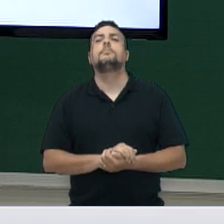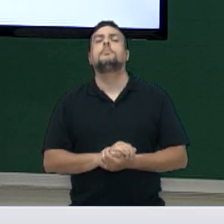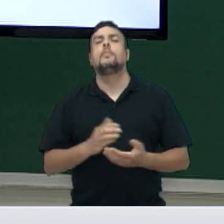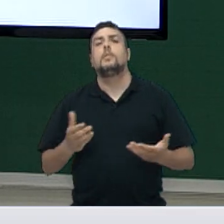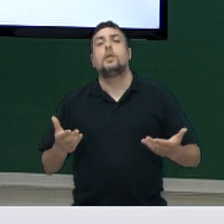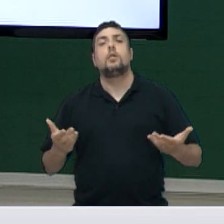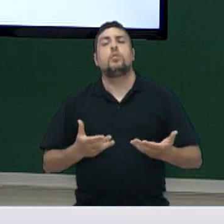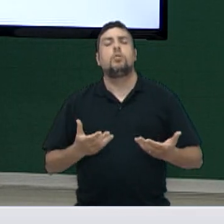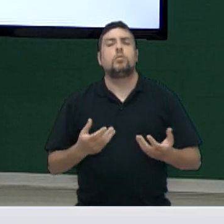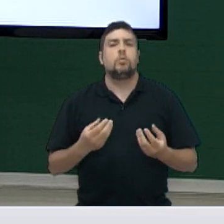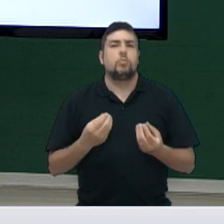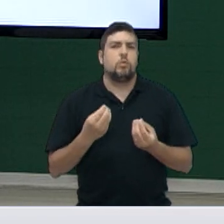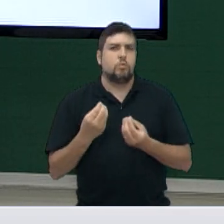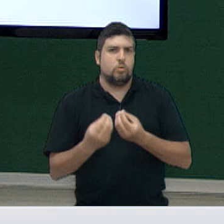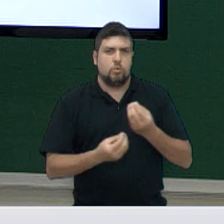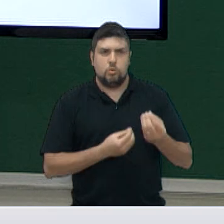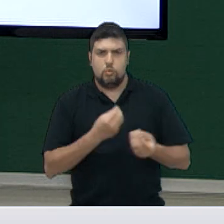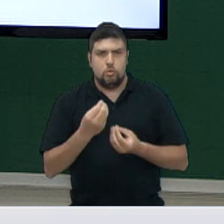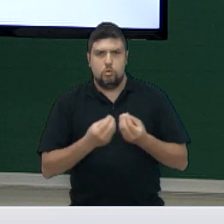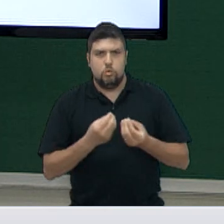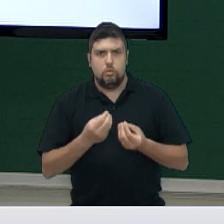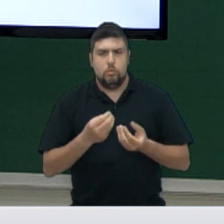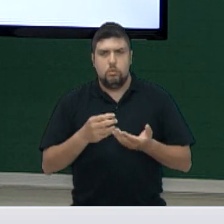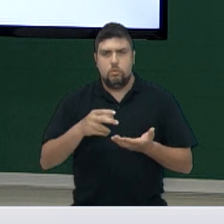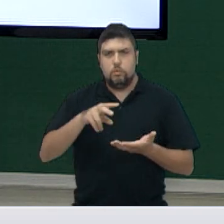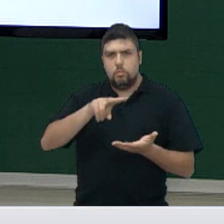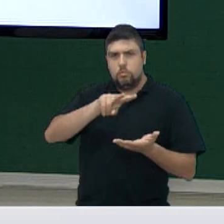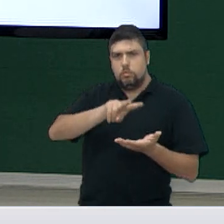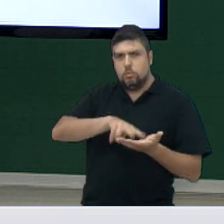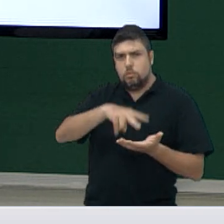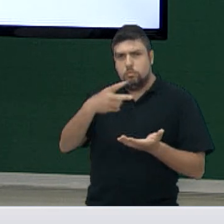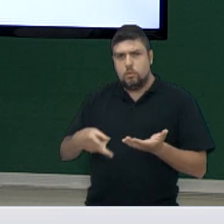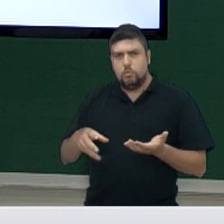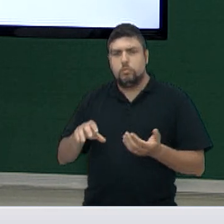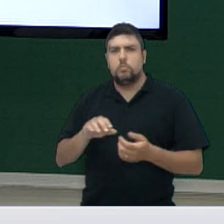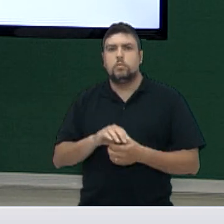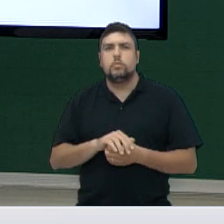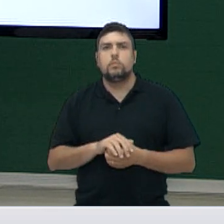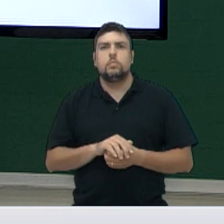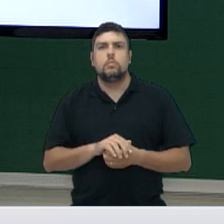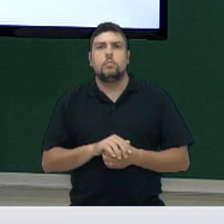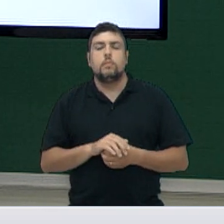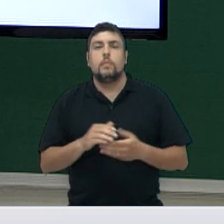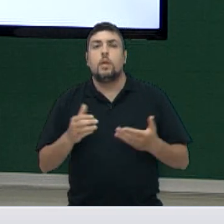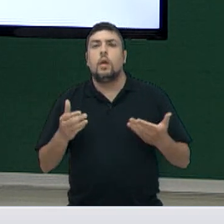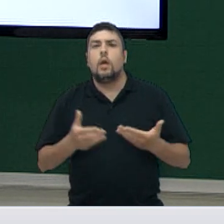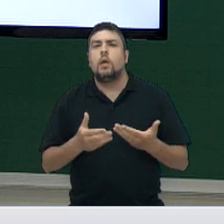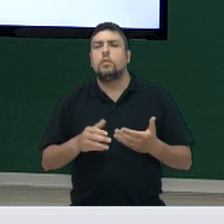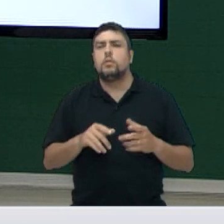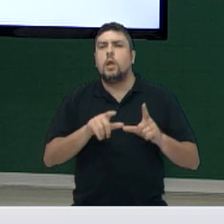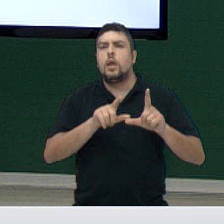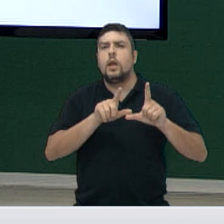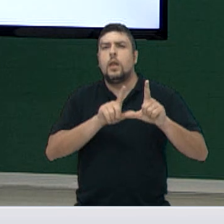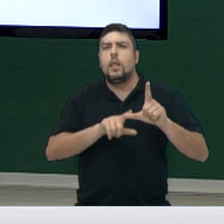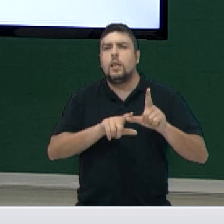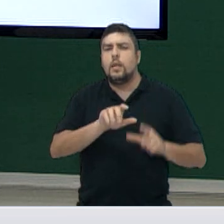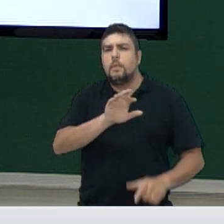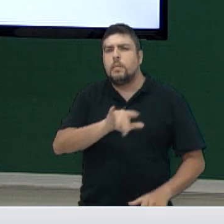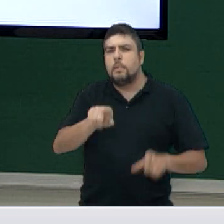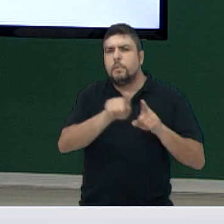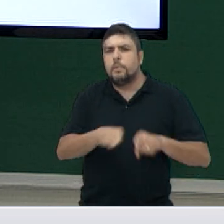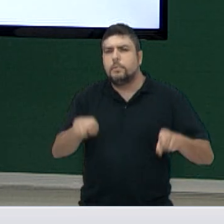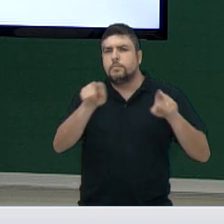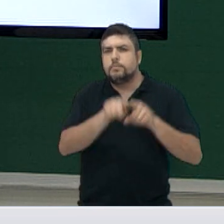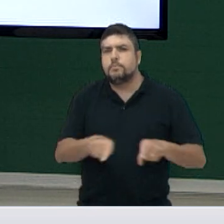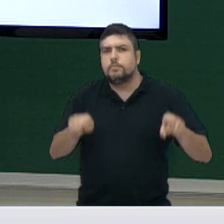vamos fazer a interpretação oral. A letrinha que você mais ouviu no texto foi a letrinha